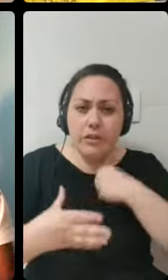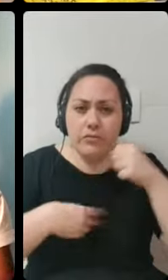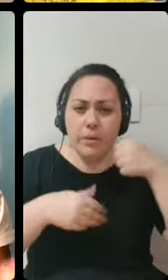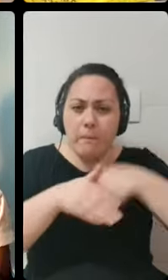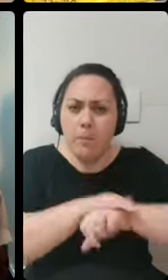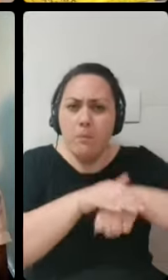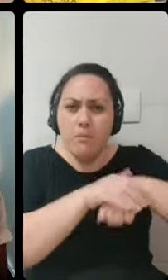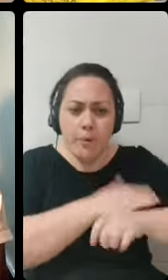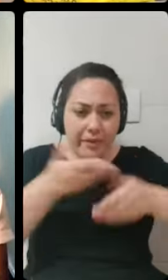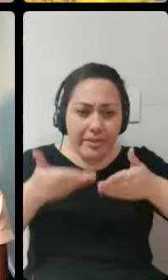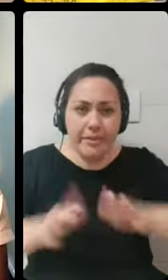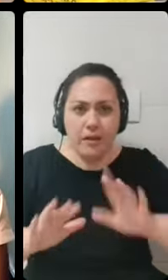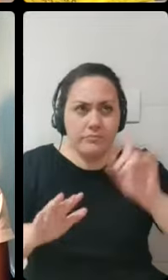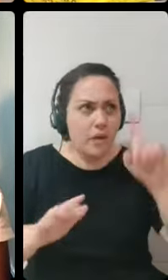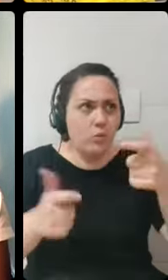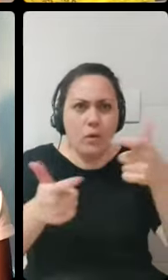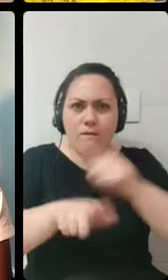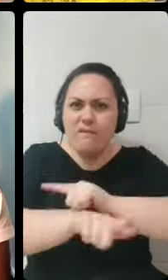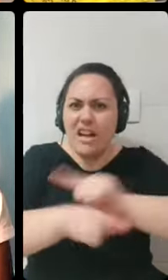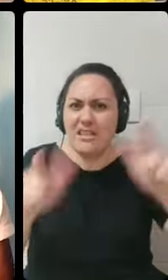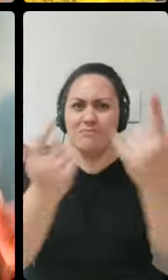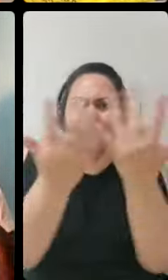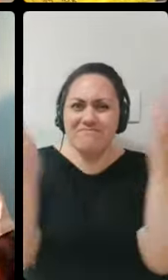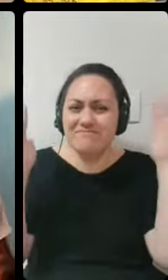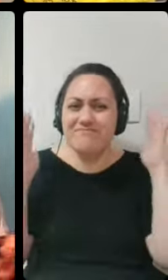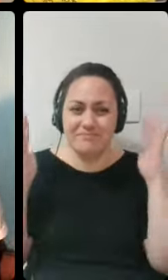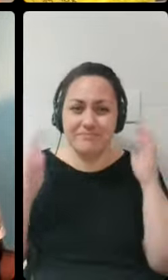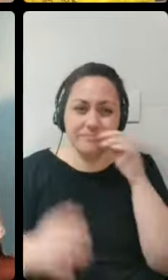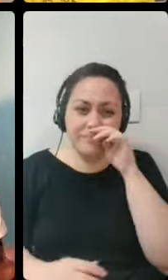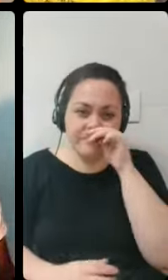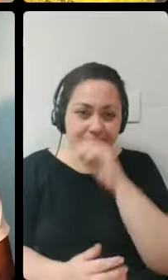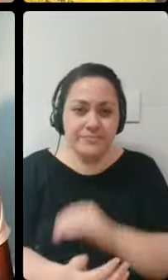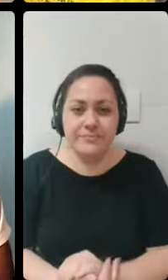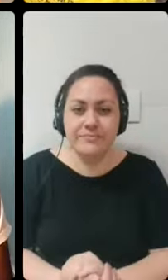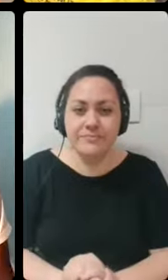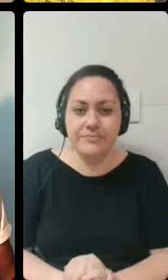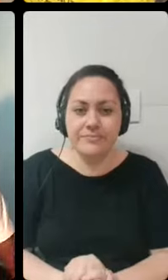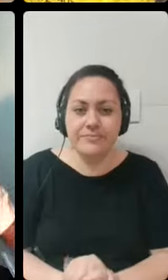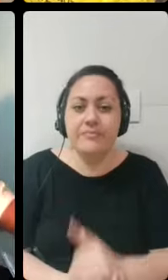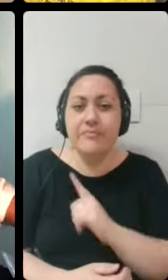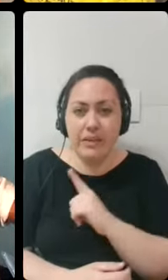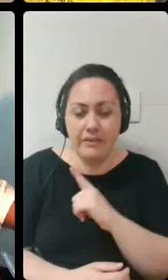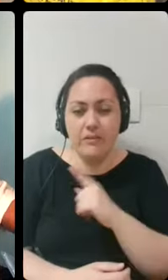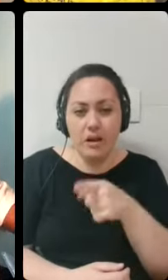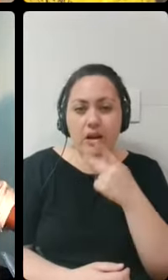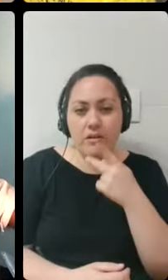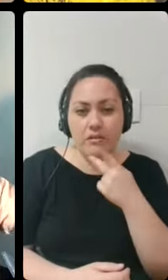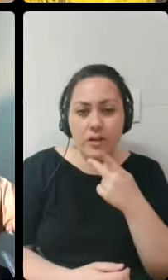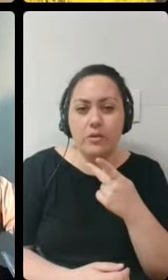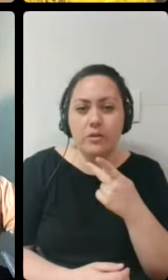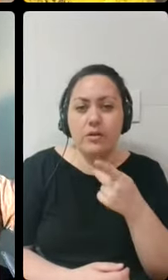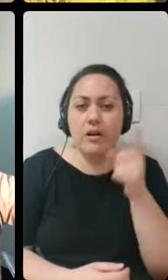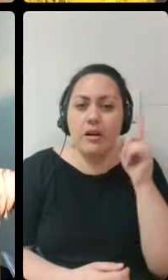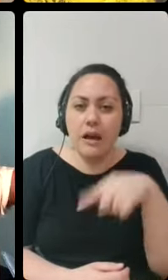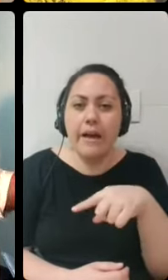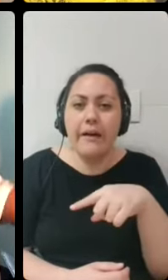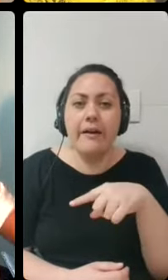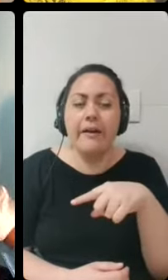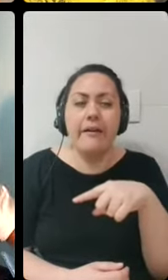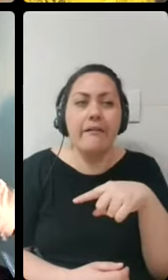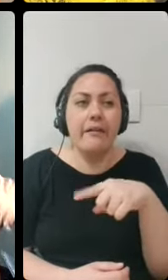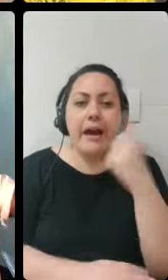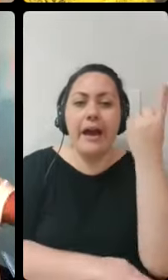no meio do nada, assim. Ela falava, né? Ela disse que um dos partos também ela fez numa árvore que ela amarrou duas cordas, assim, e ela